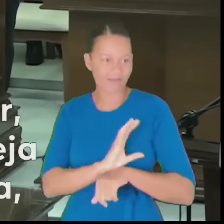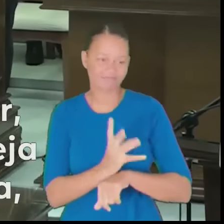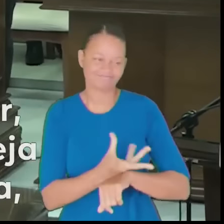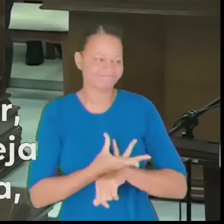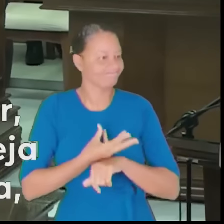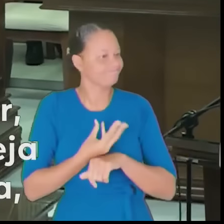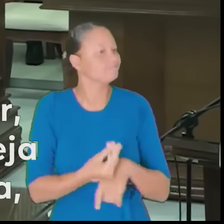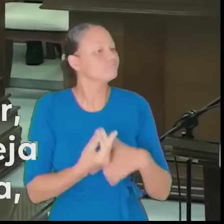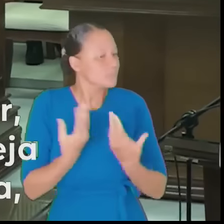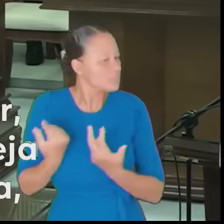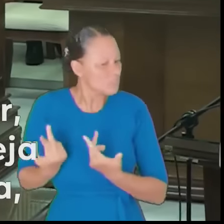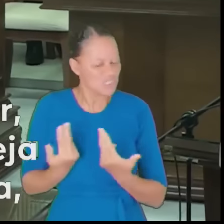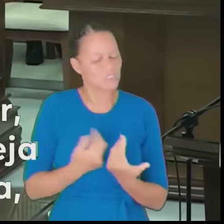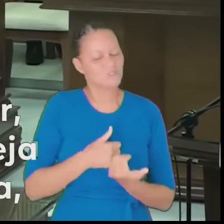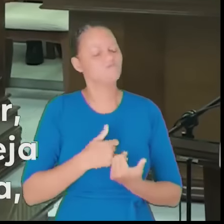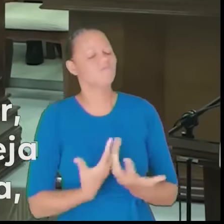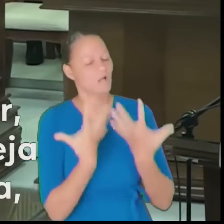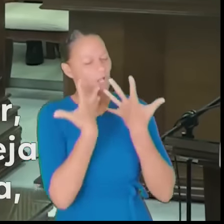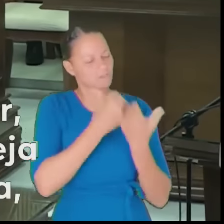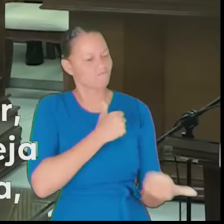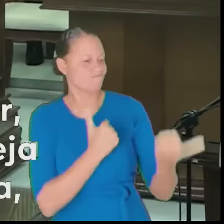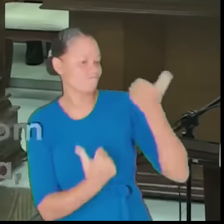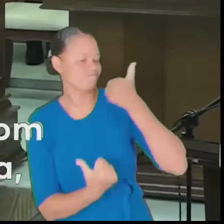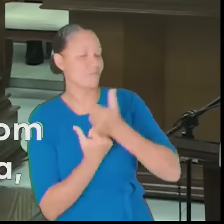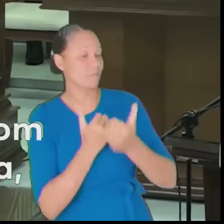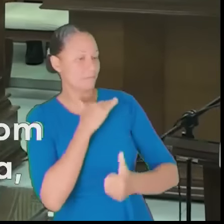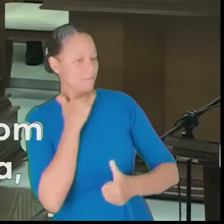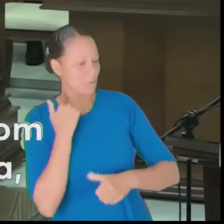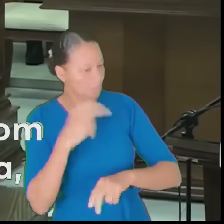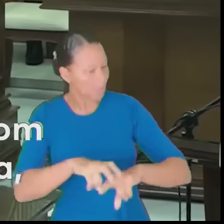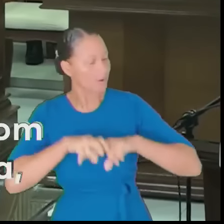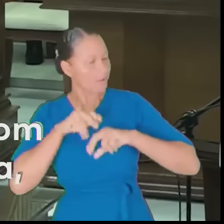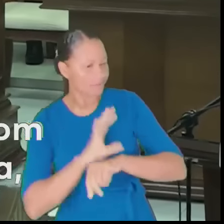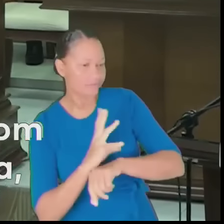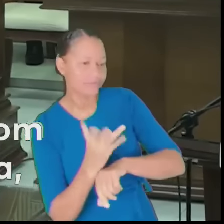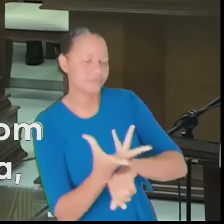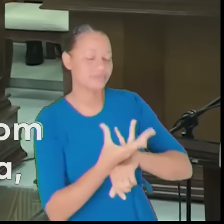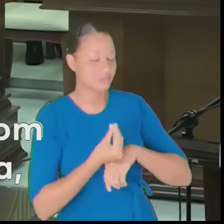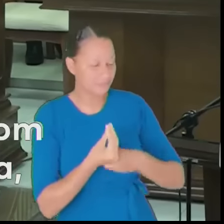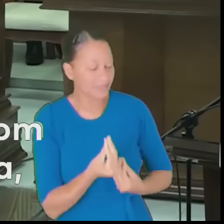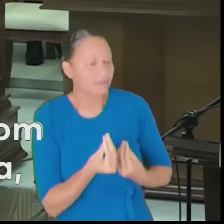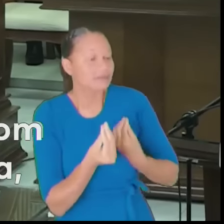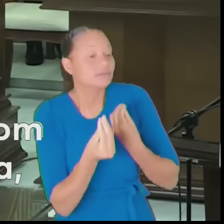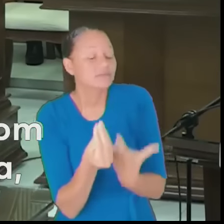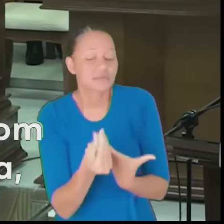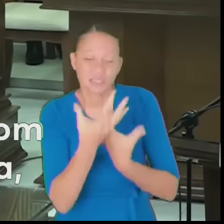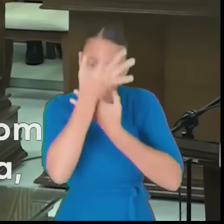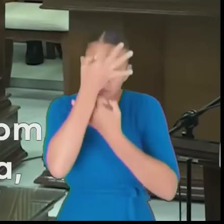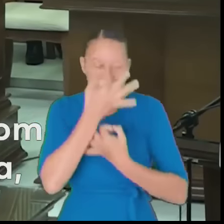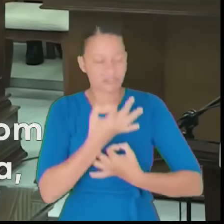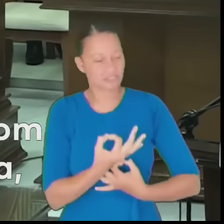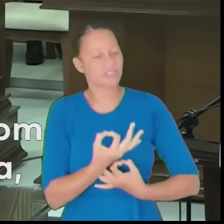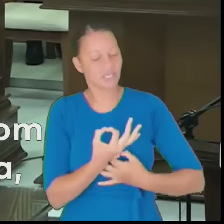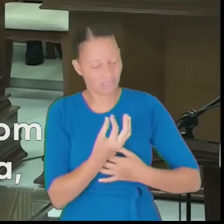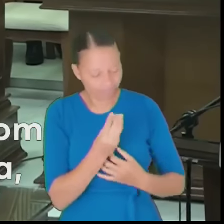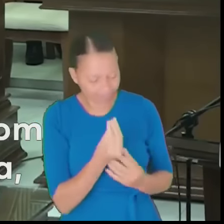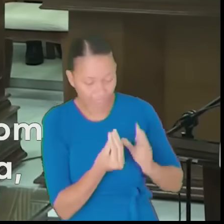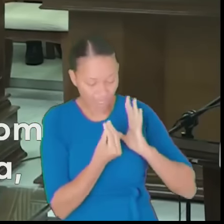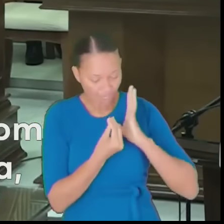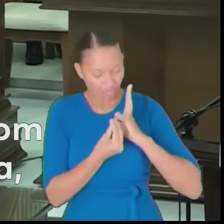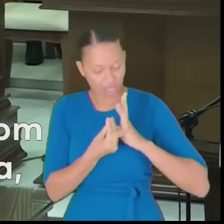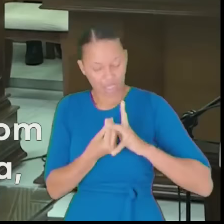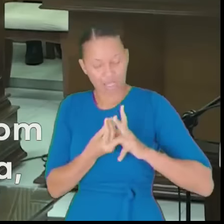a si mesmo se entregou por ela, para a santificar, purificando-a